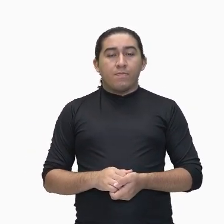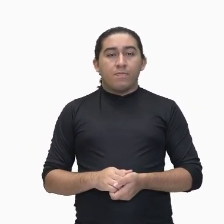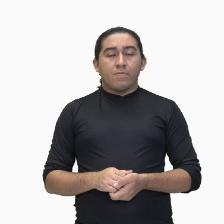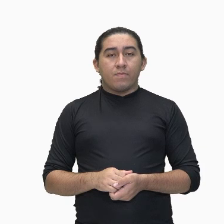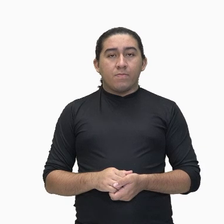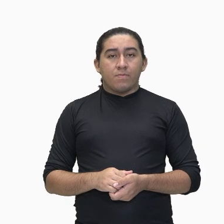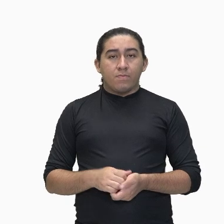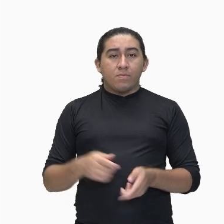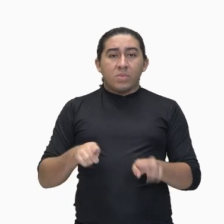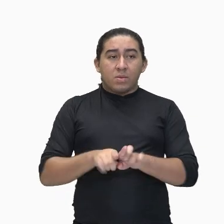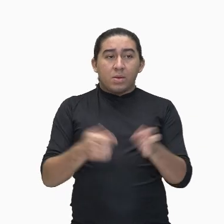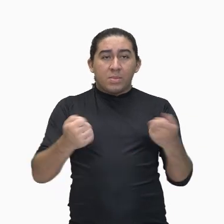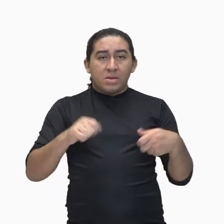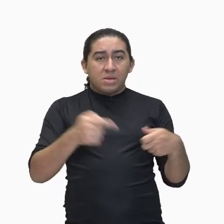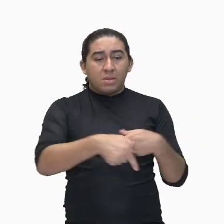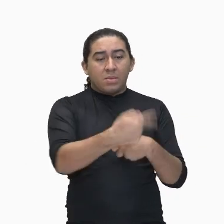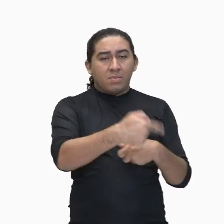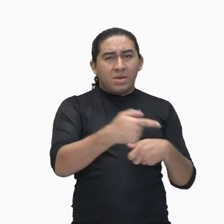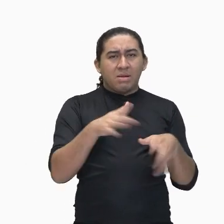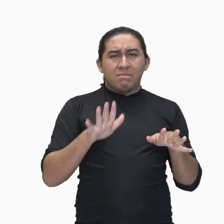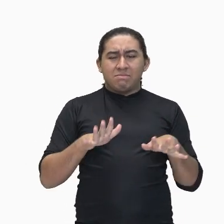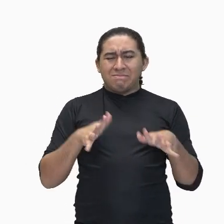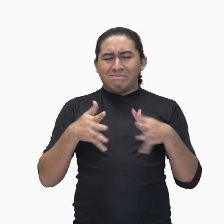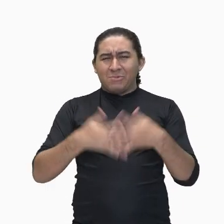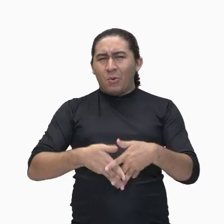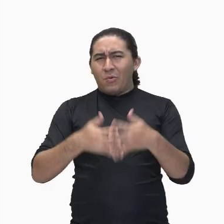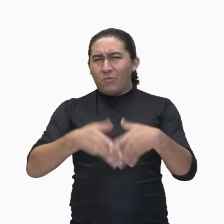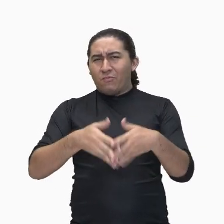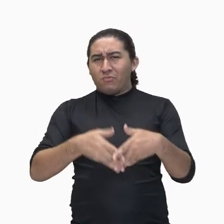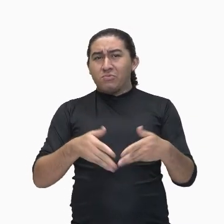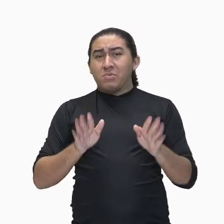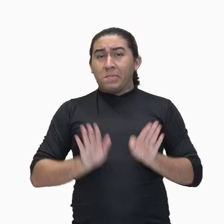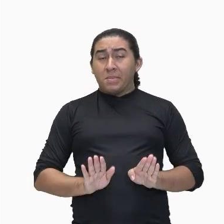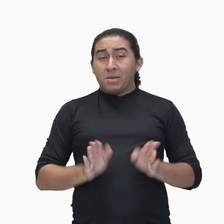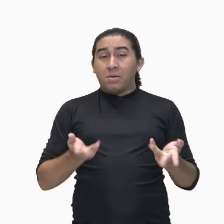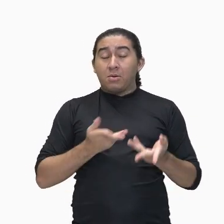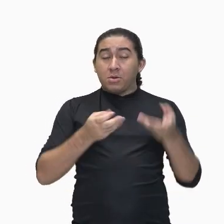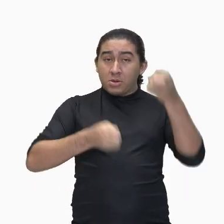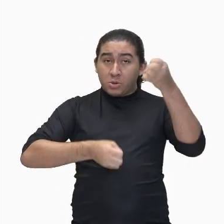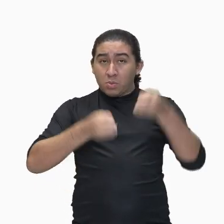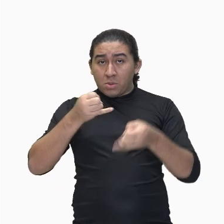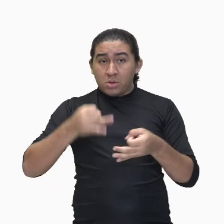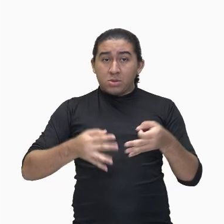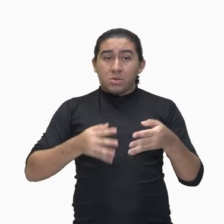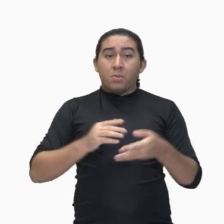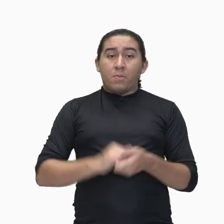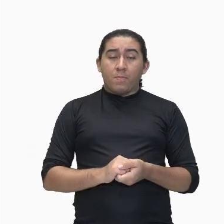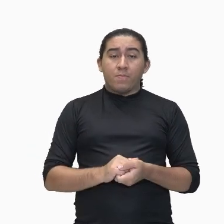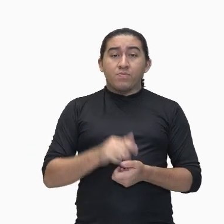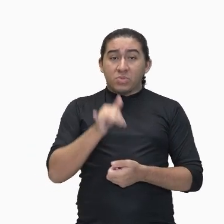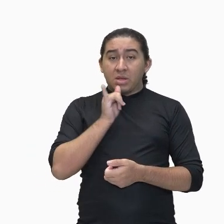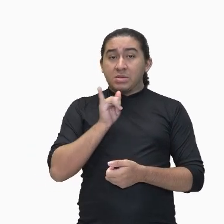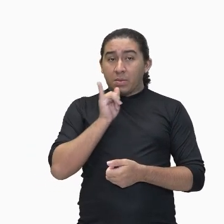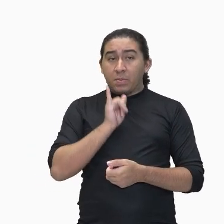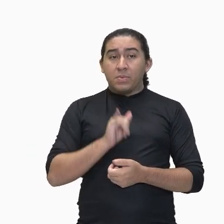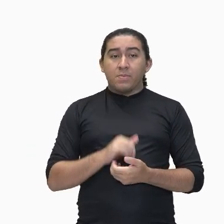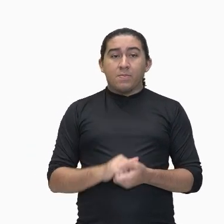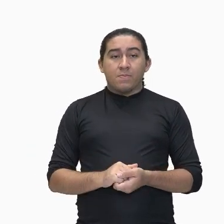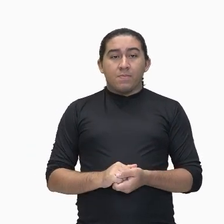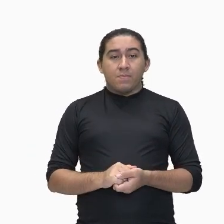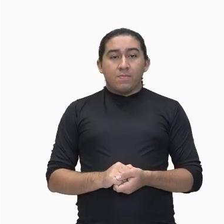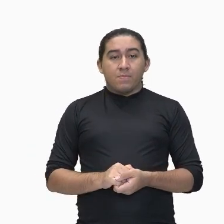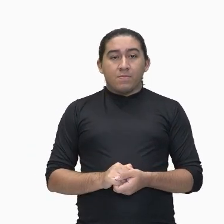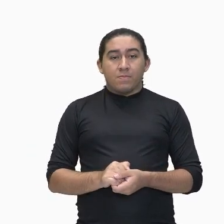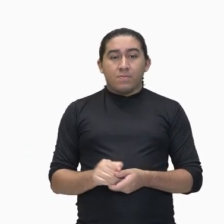primeiras. Enrolou um pouco aí? Então vamos entender agora, baseado aqui, né, no exemplo, que é o